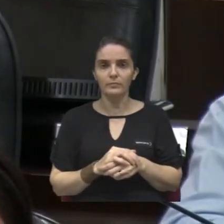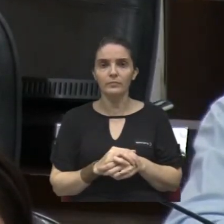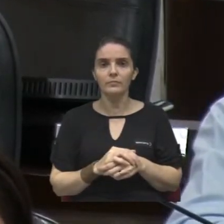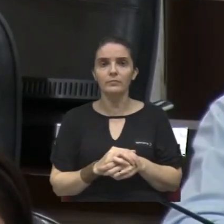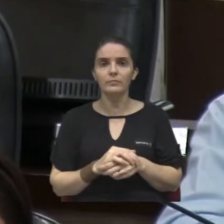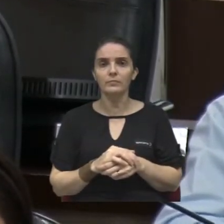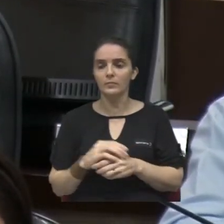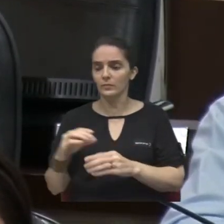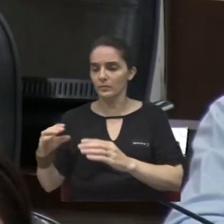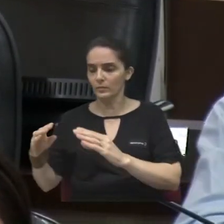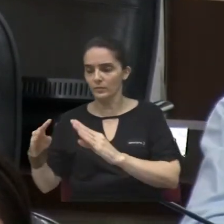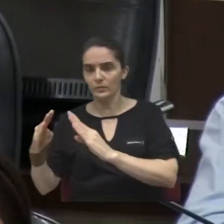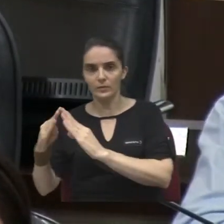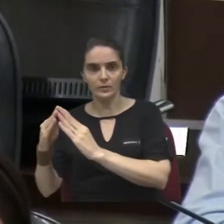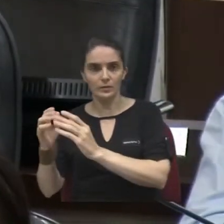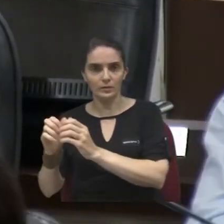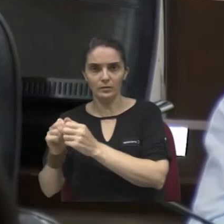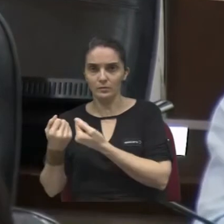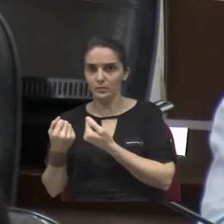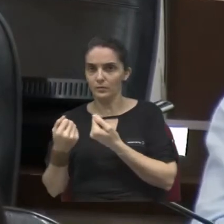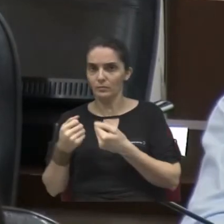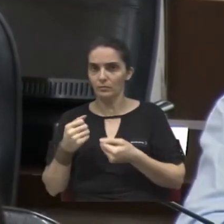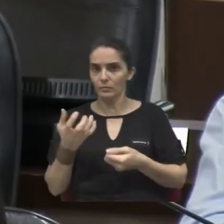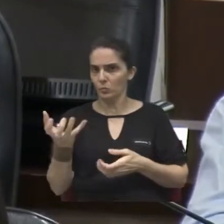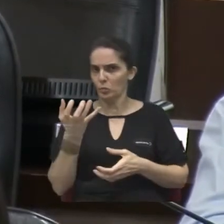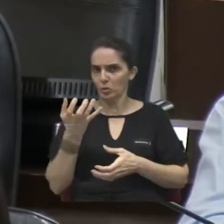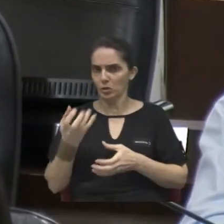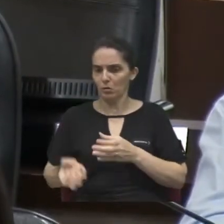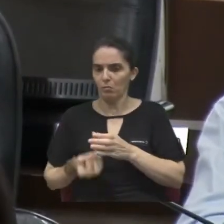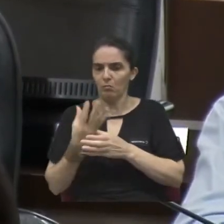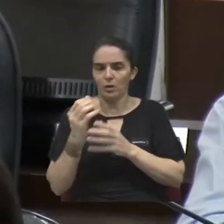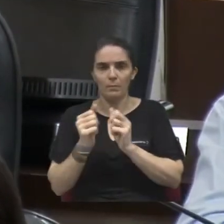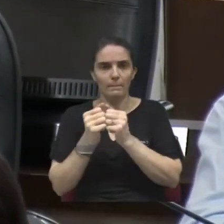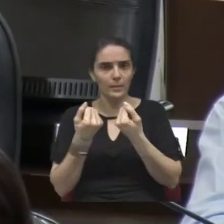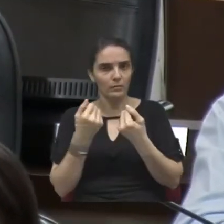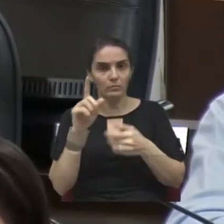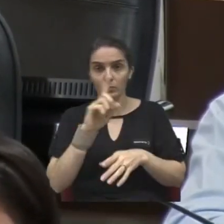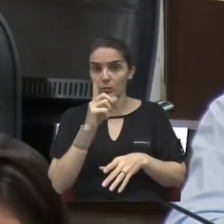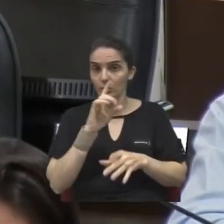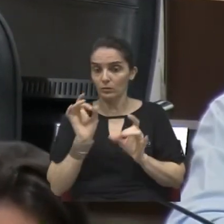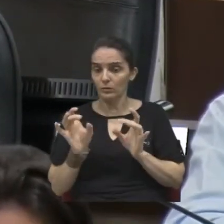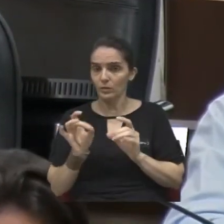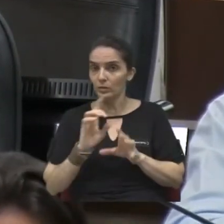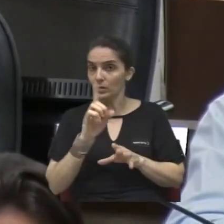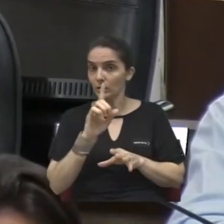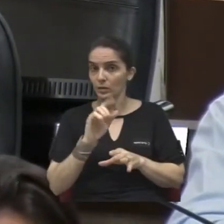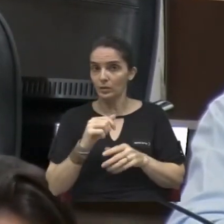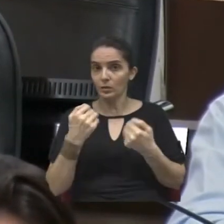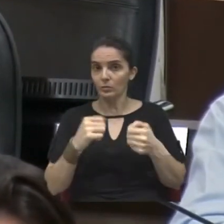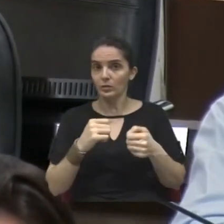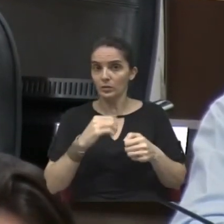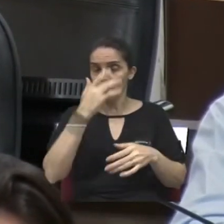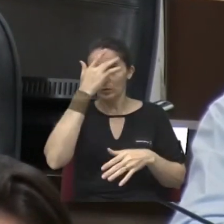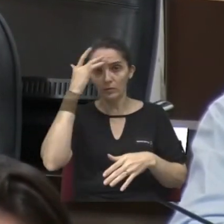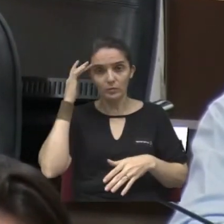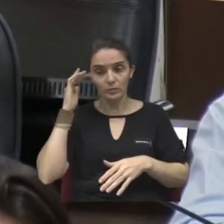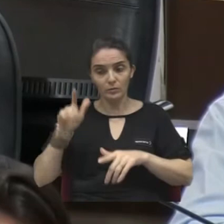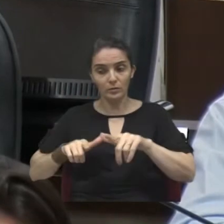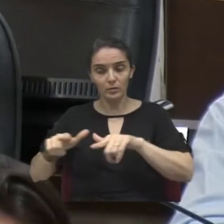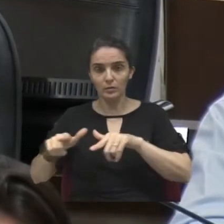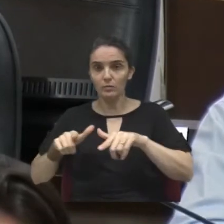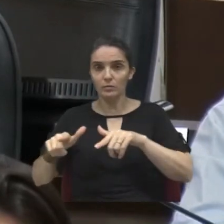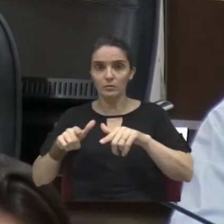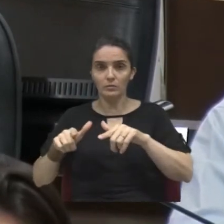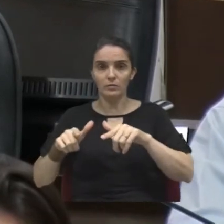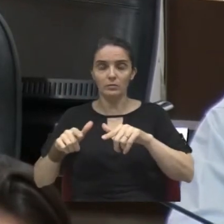com a intenção de produzir pão. Ela foi criada para capacitação das pessoas com vulnerabilidade social, né?